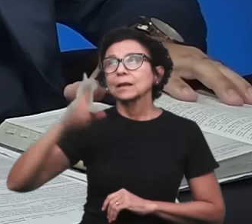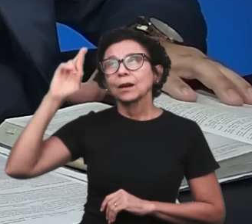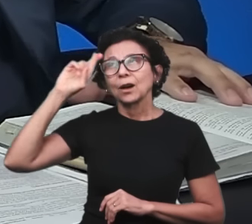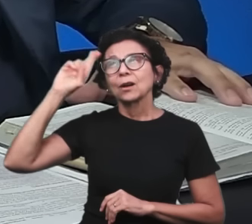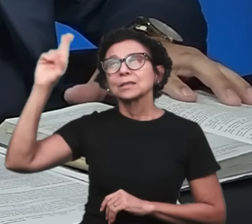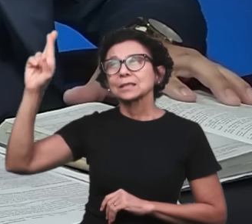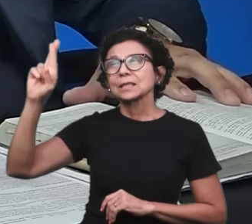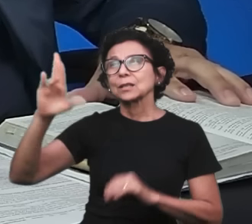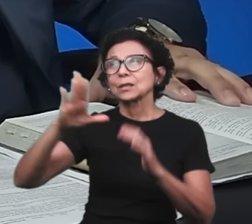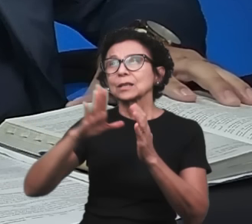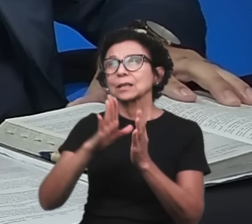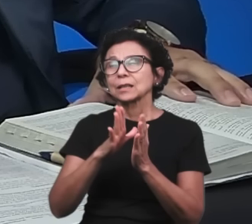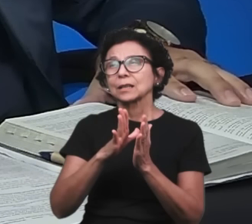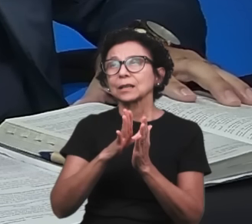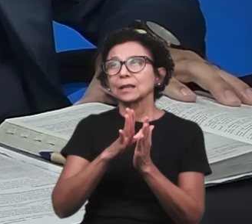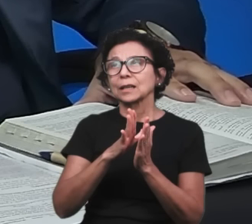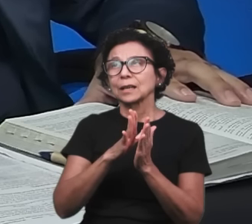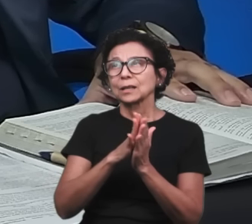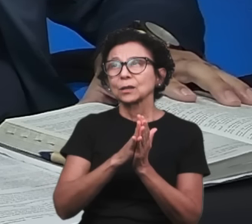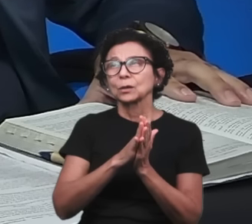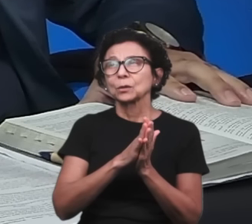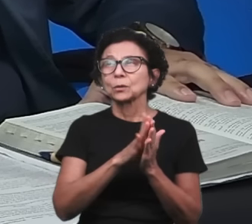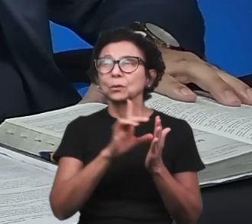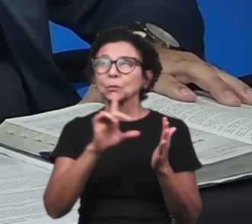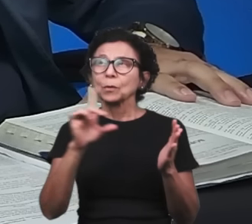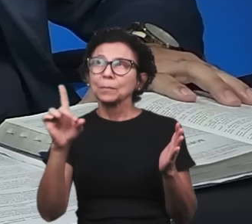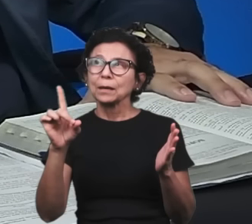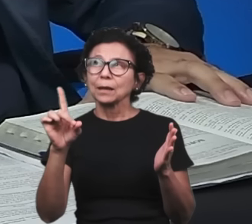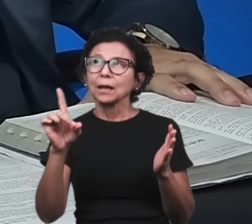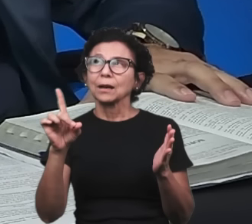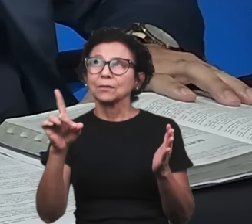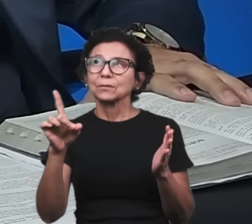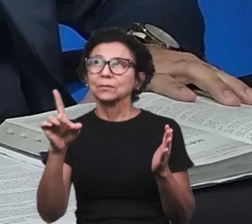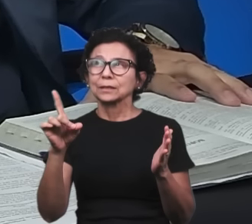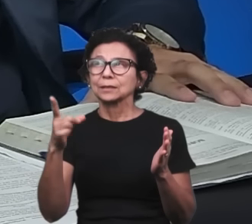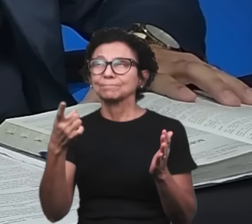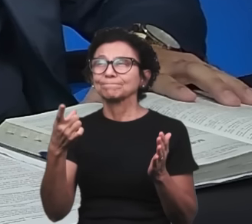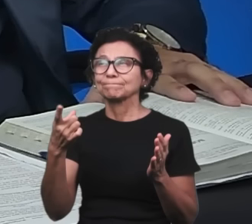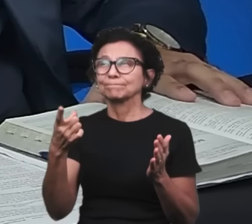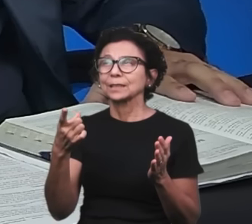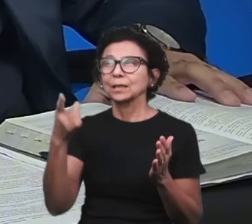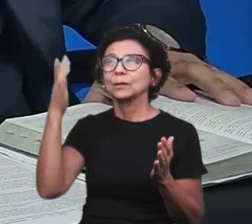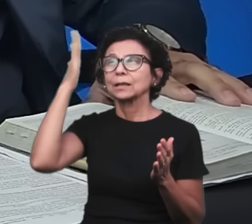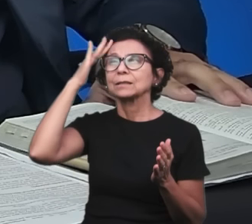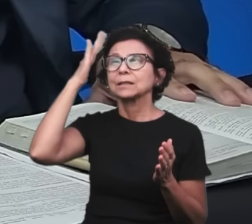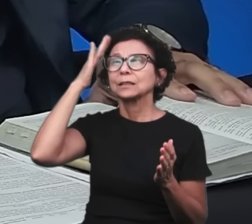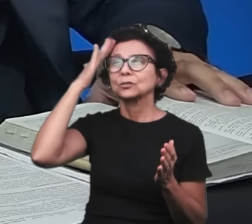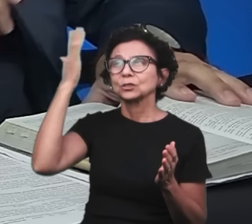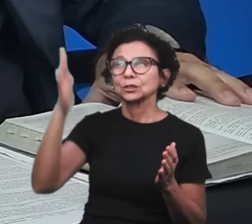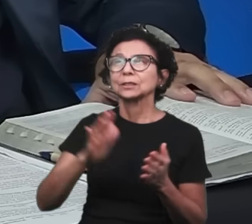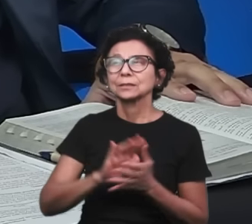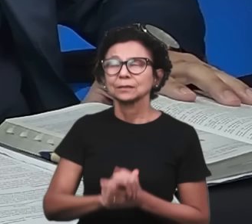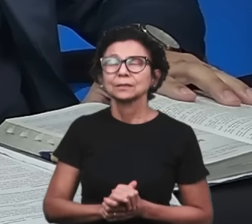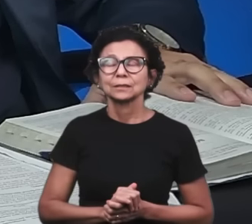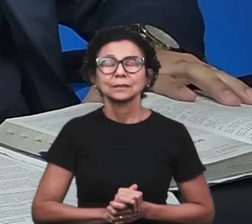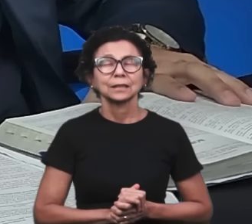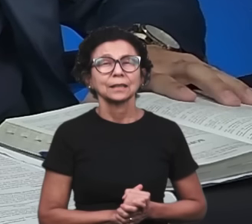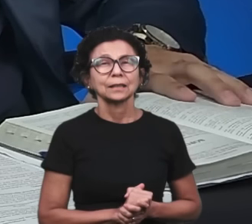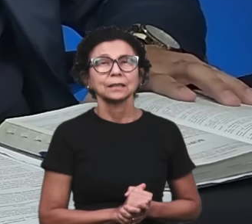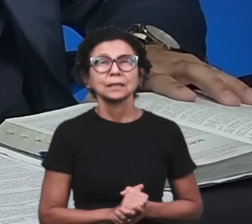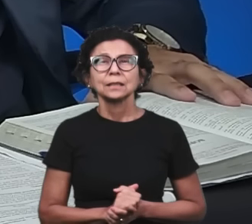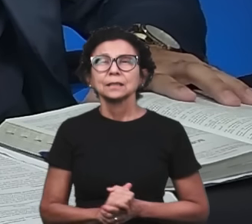palavra. A primeira coisa é, ouvir é diferente de escutar, né? Às vezes escutar, você entra no ouvido, sai no outro. Mas ouvir